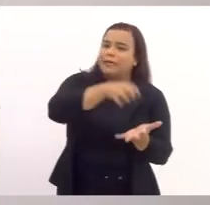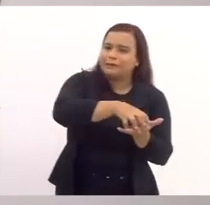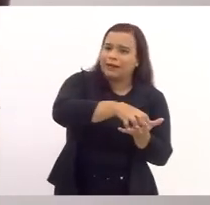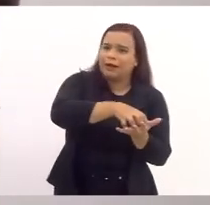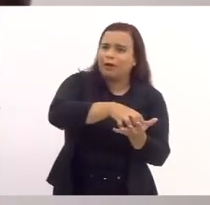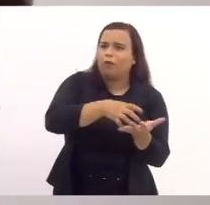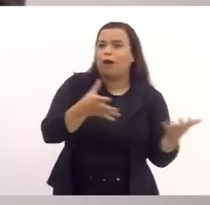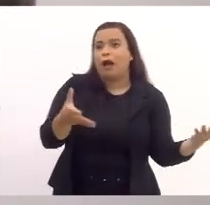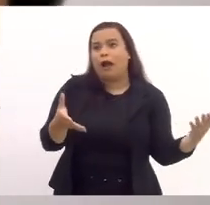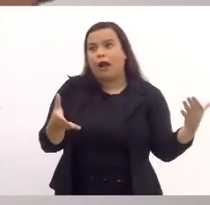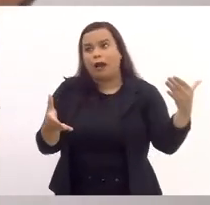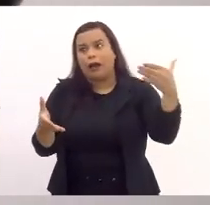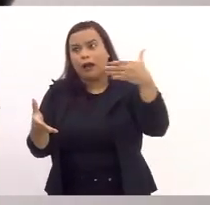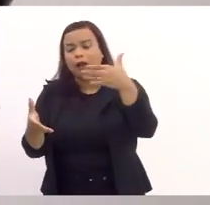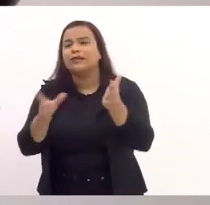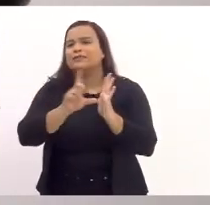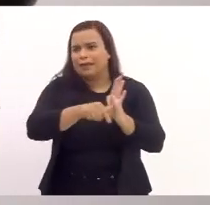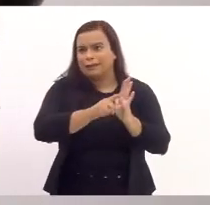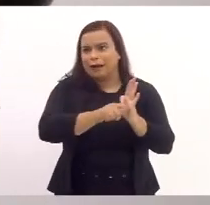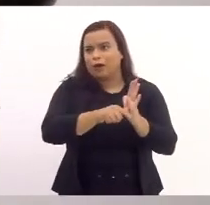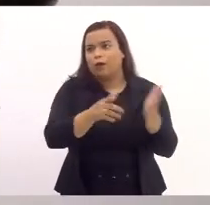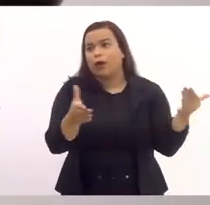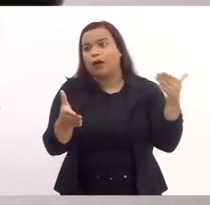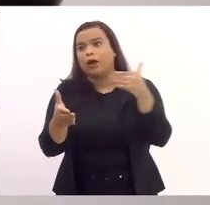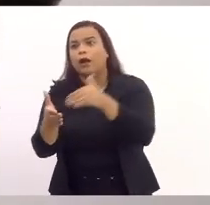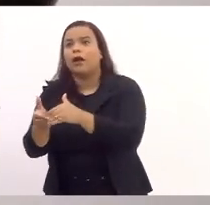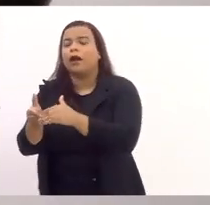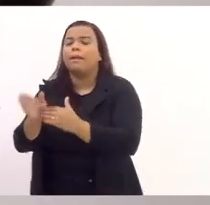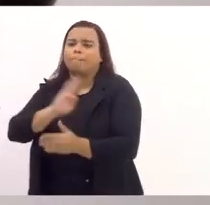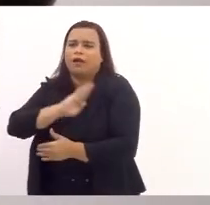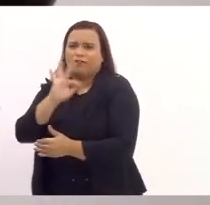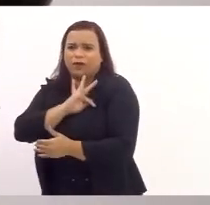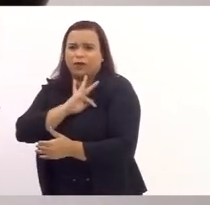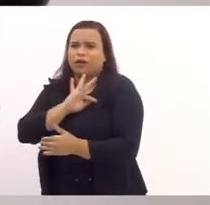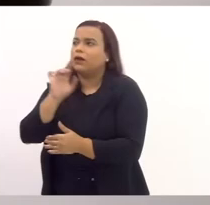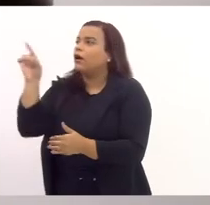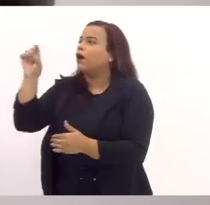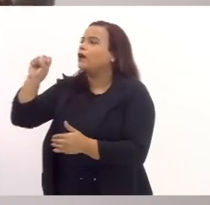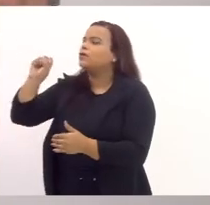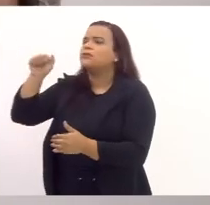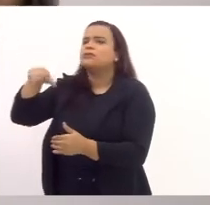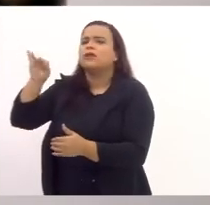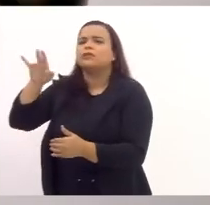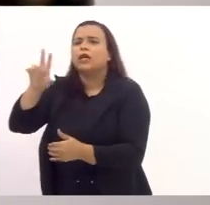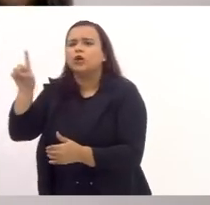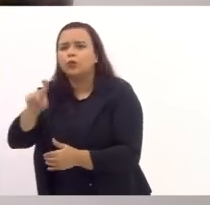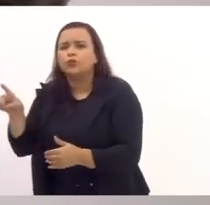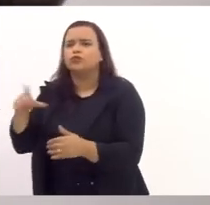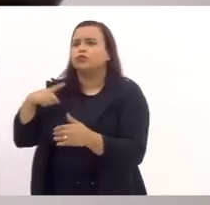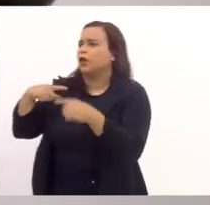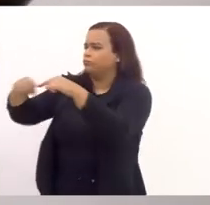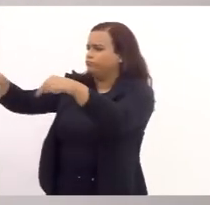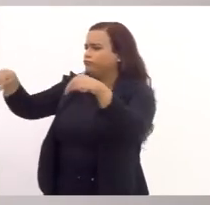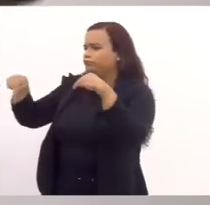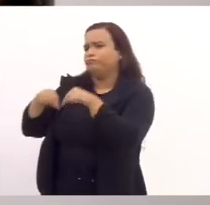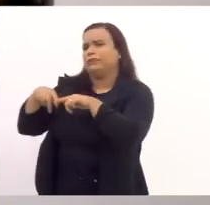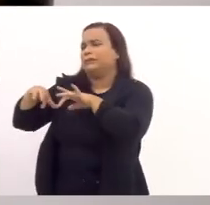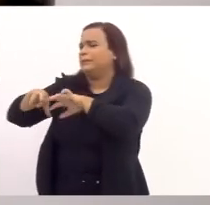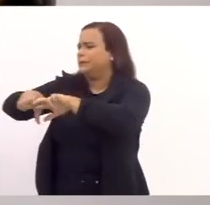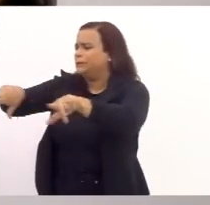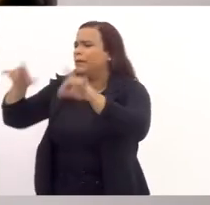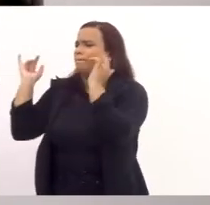Cruz, vários terrenos, né, que estão lá muitos deles abandonados, outros até